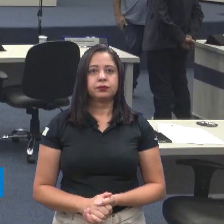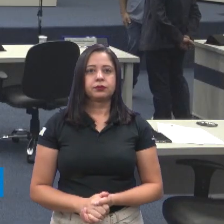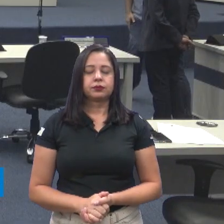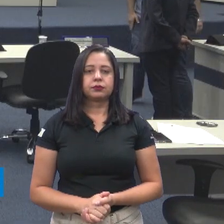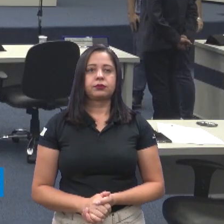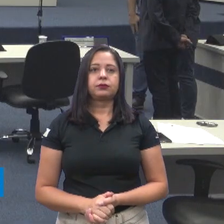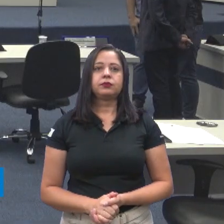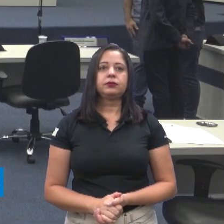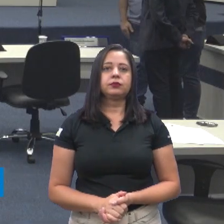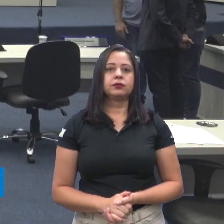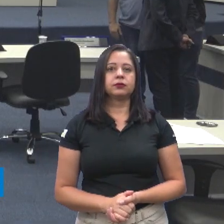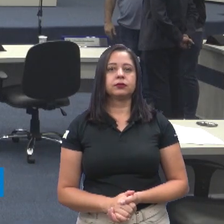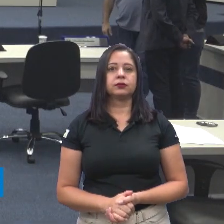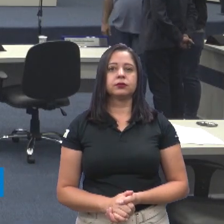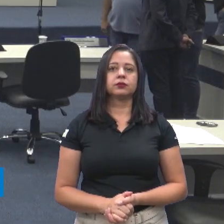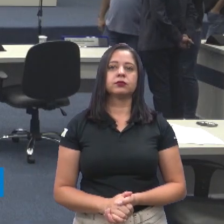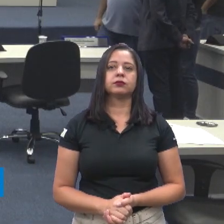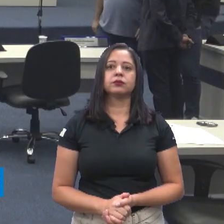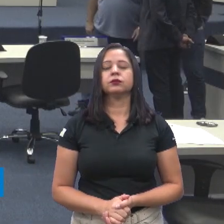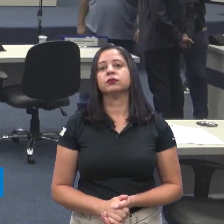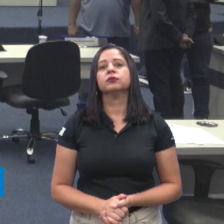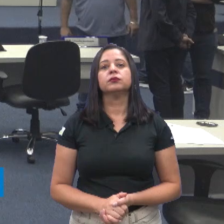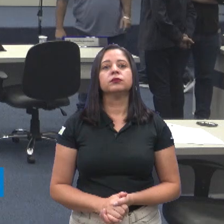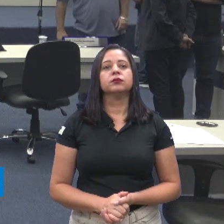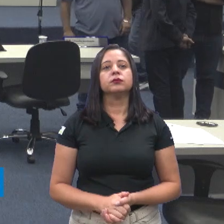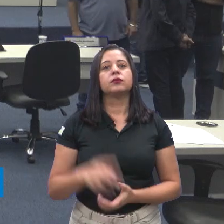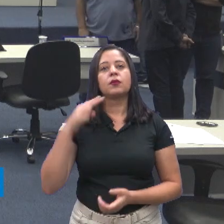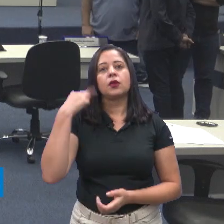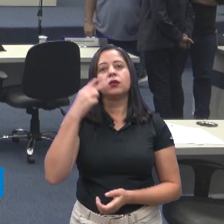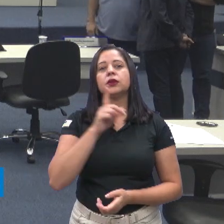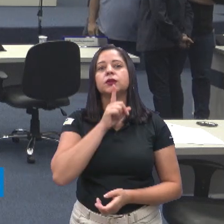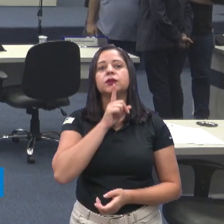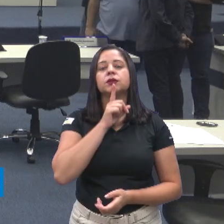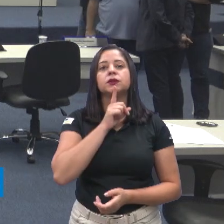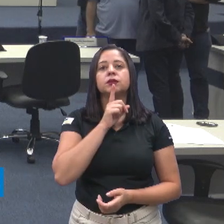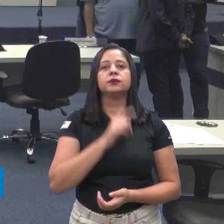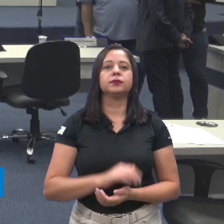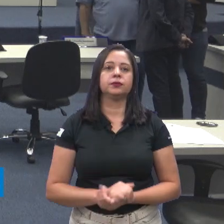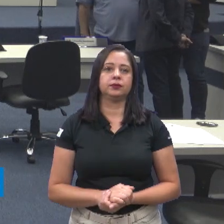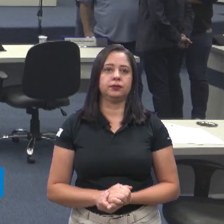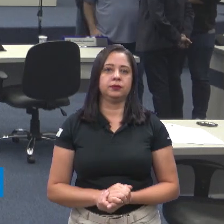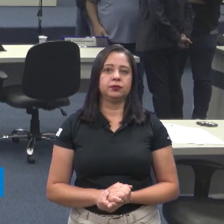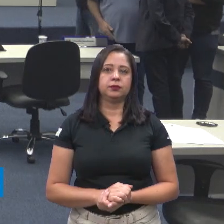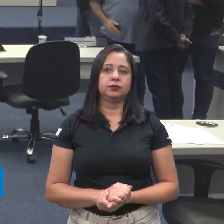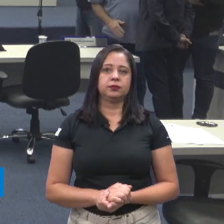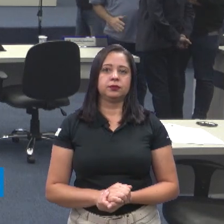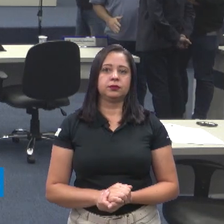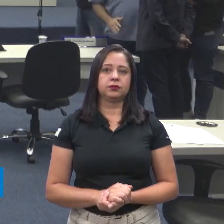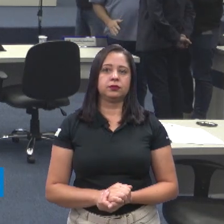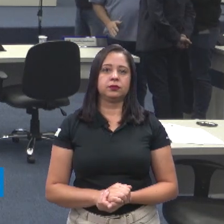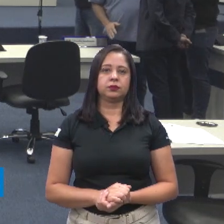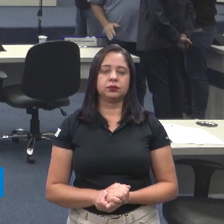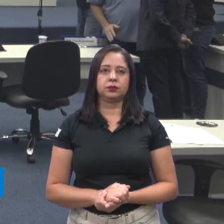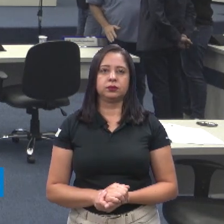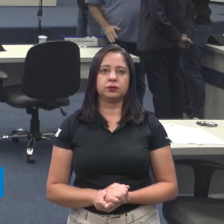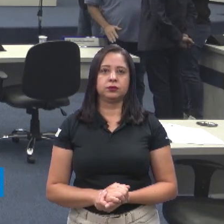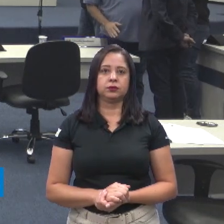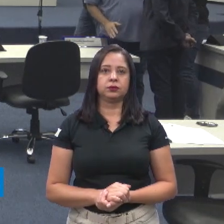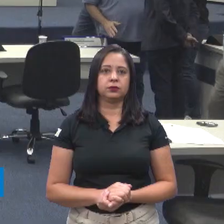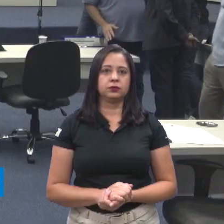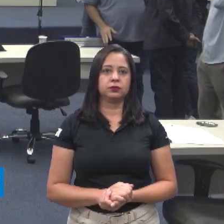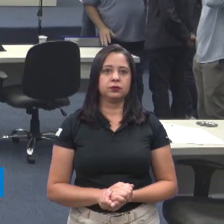Justificativo caminhamento de votação, vereador Sérgio Camargo. Questão de ordem. Questão de ordem. Questão de